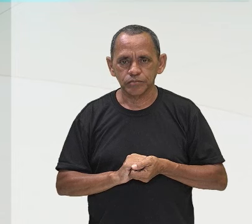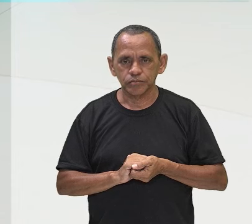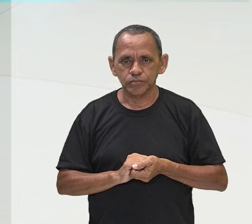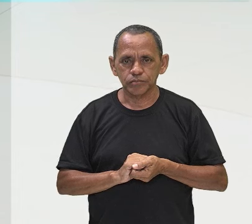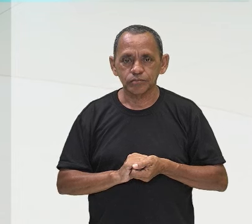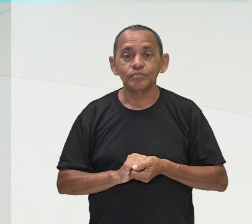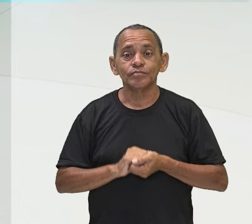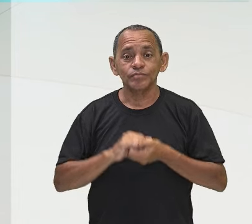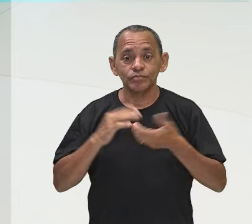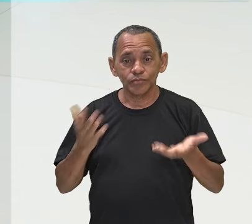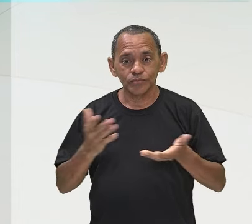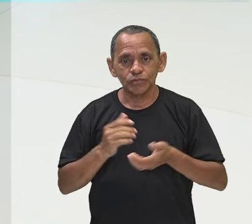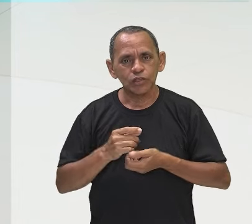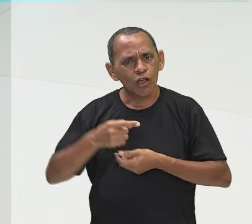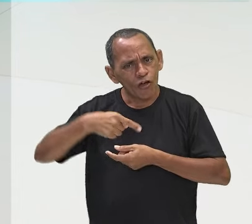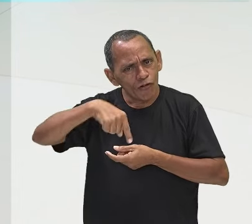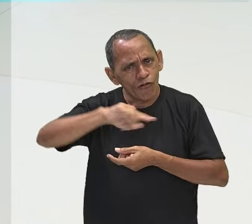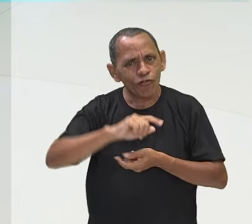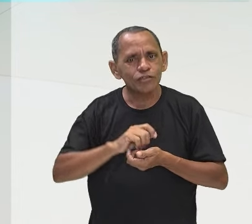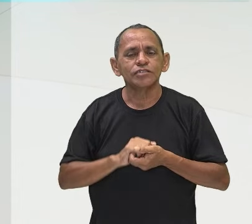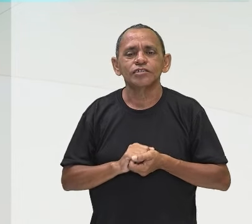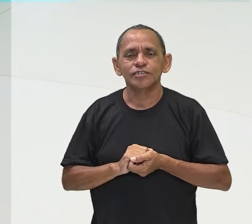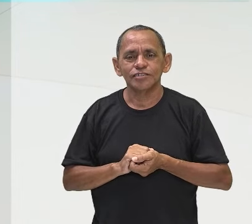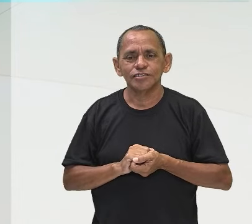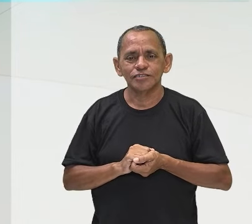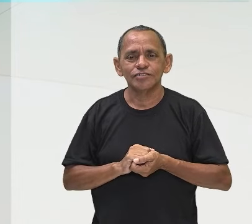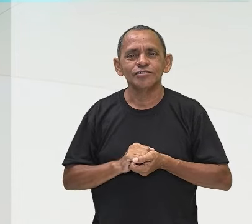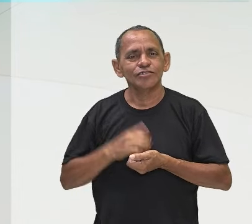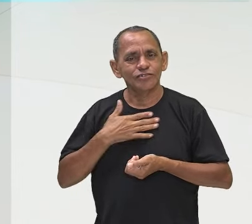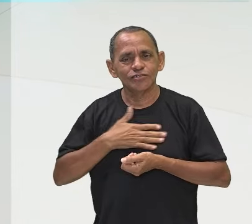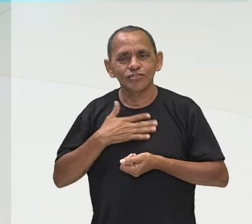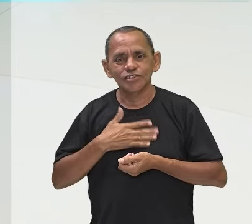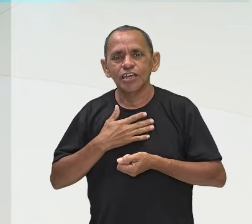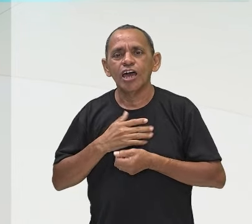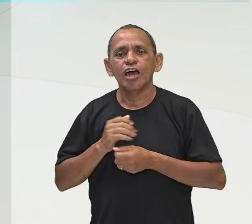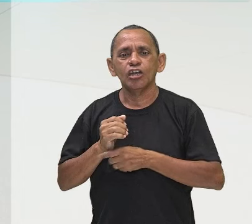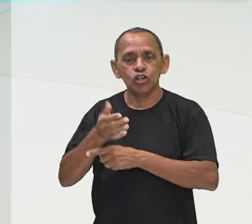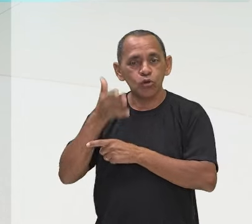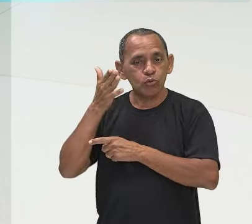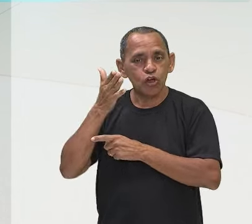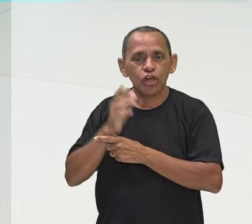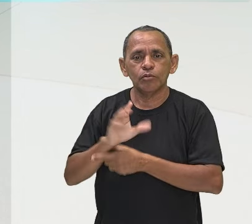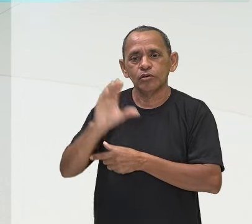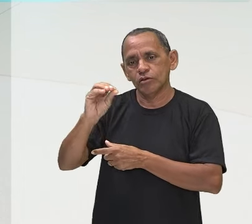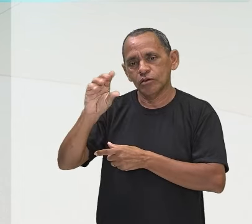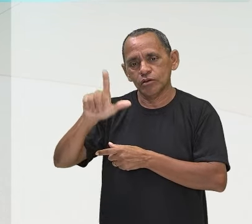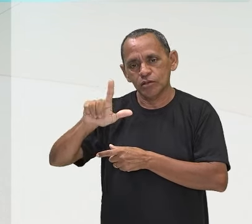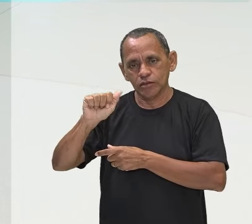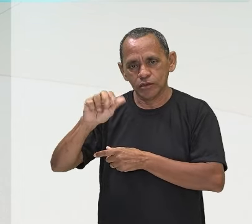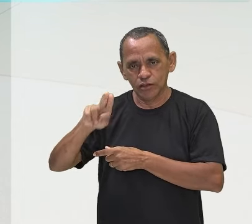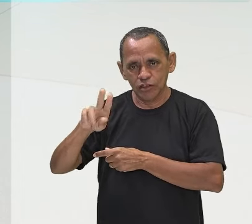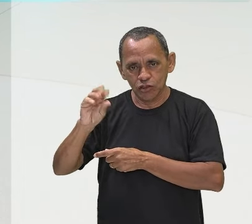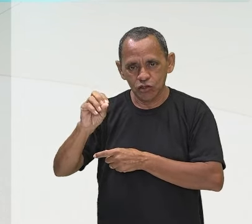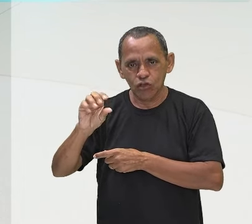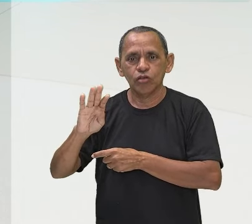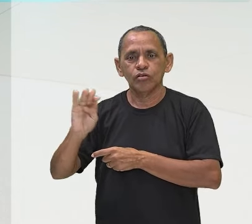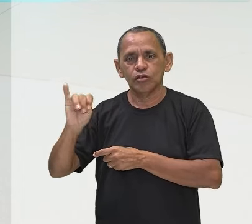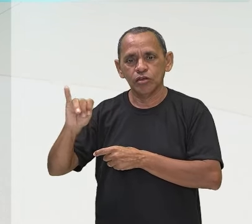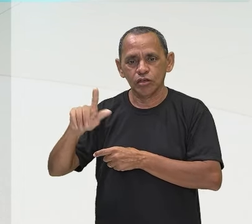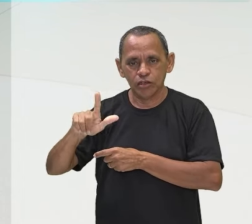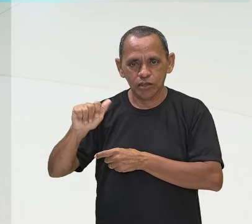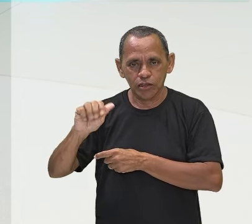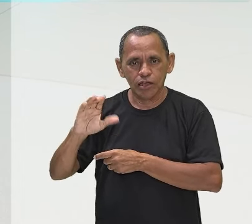Então, gente, que fofinho, né? Nós temos a apresentação aí de um poema de Olavo Bilac e ele trata sobre a questão da